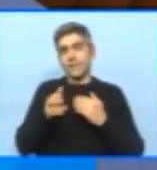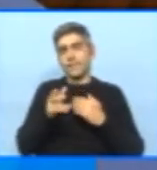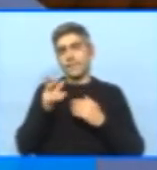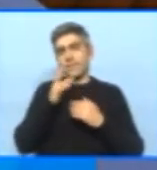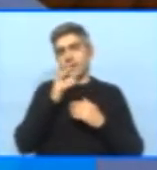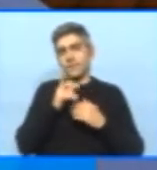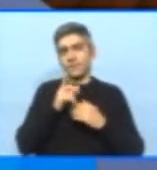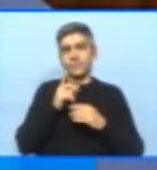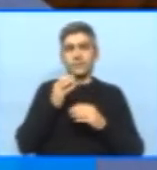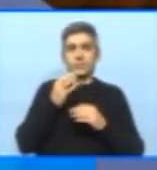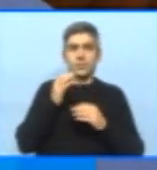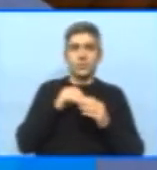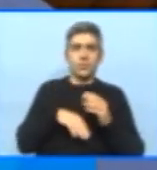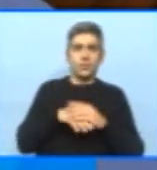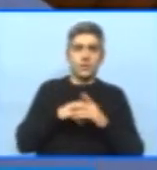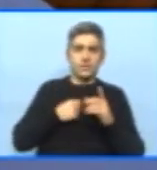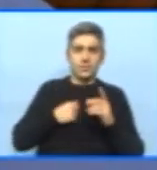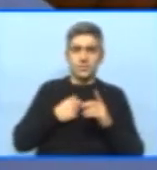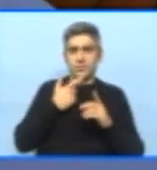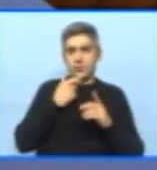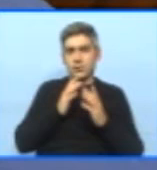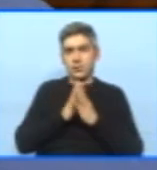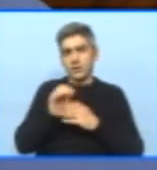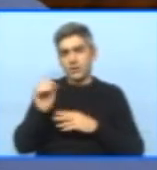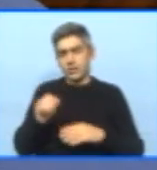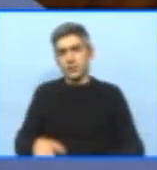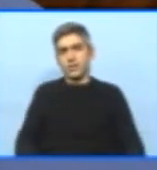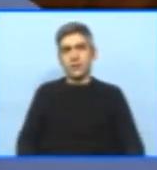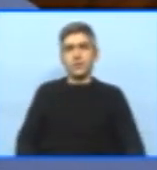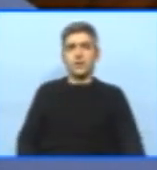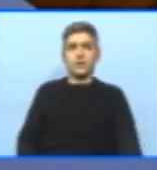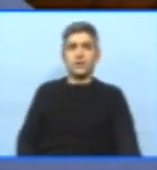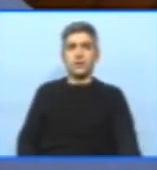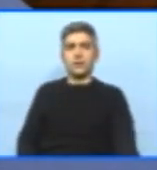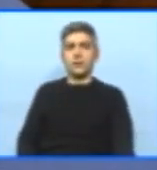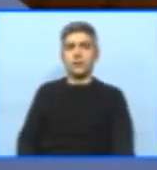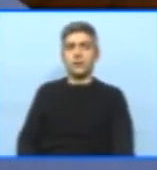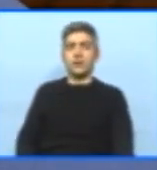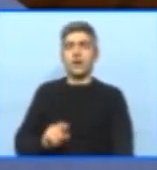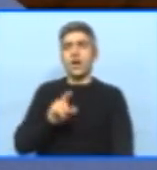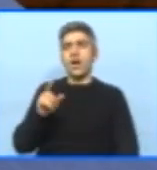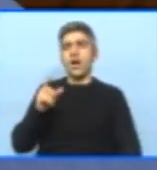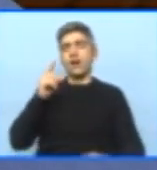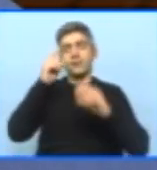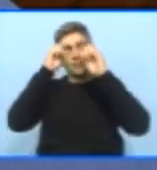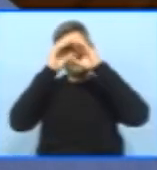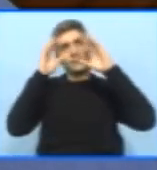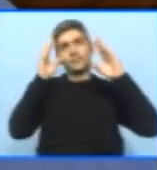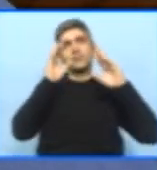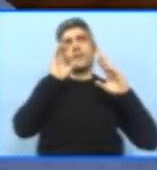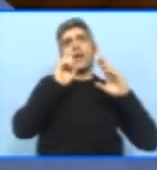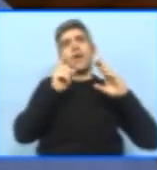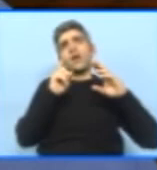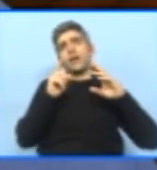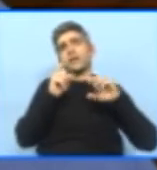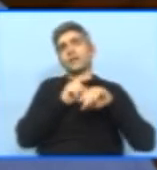dizem, porque ele curou ao sábado, não pode ser de Deus. Enfim, há todos os estereótipos daquele tempo que